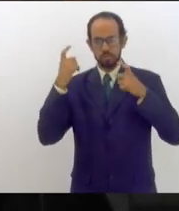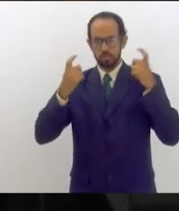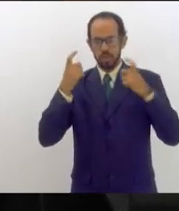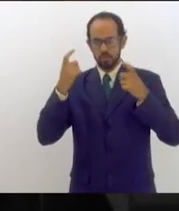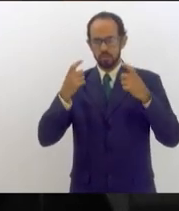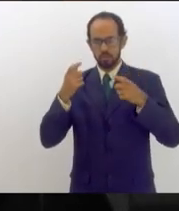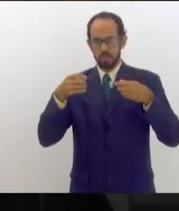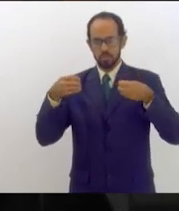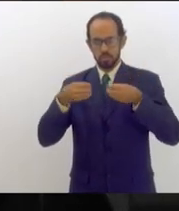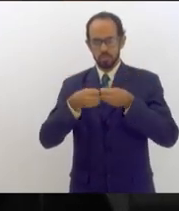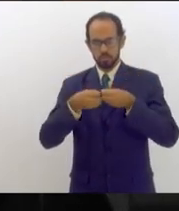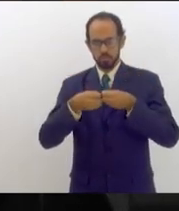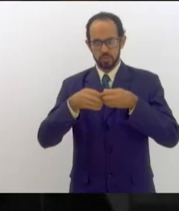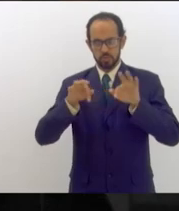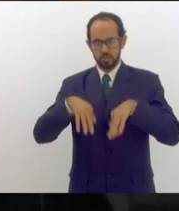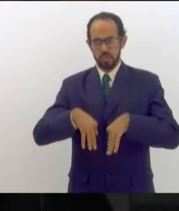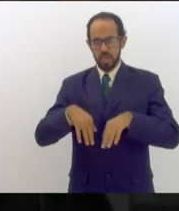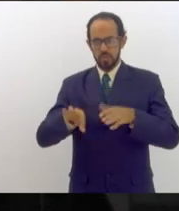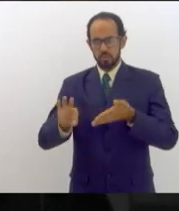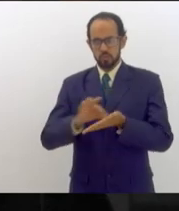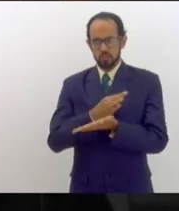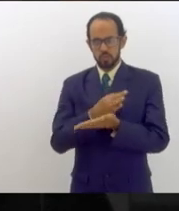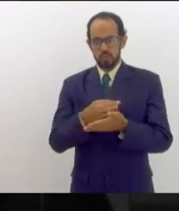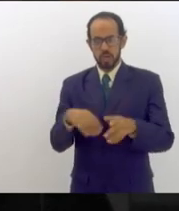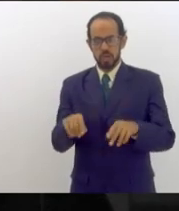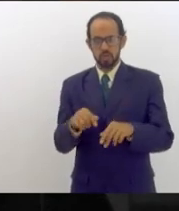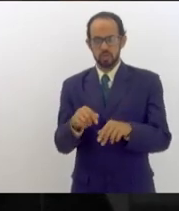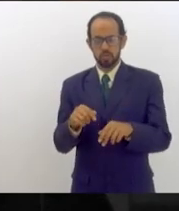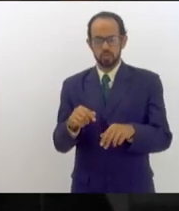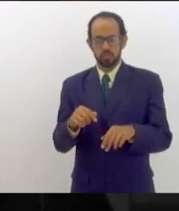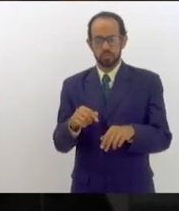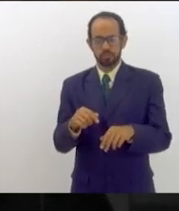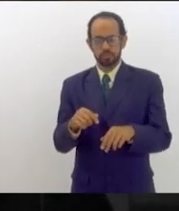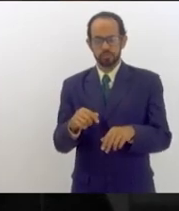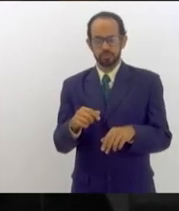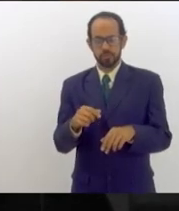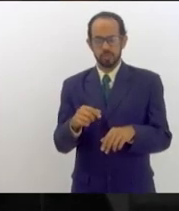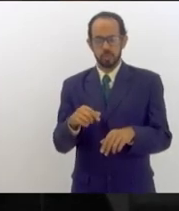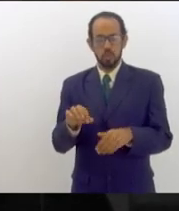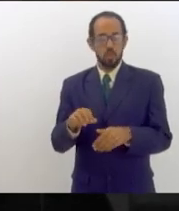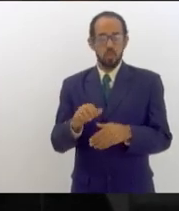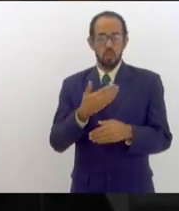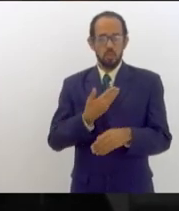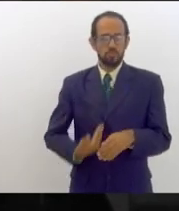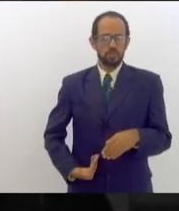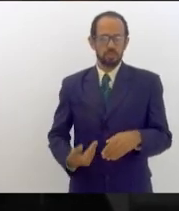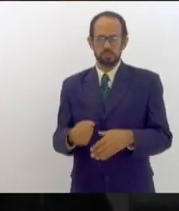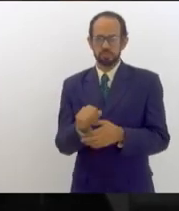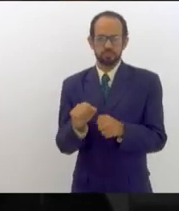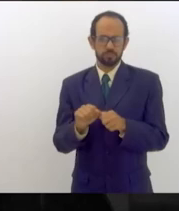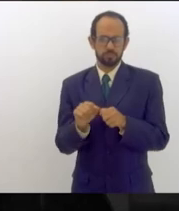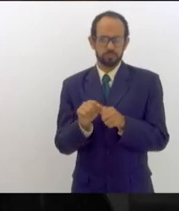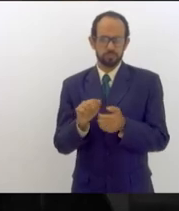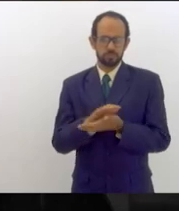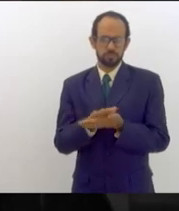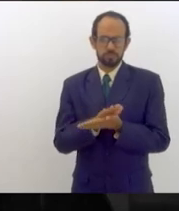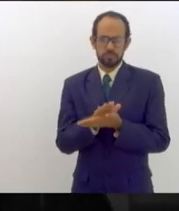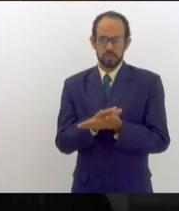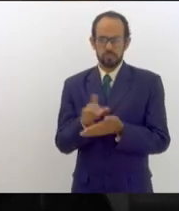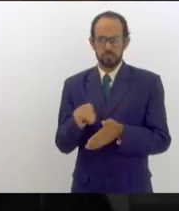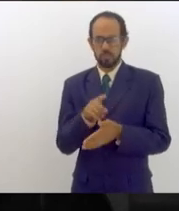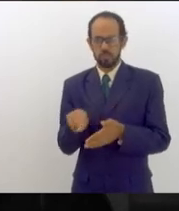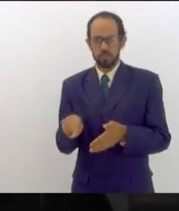proximidade do término do contrato sem que o governo tomasse as medidas necessárias para que não houvesse a interrupção do contrato